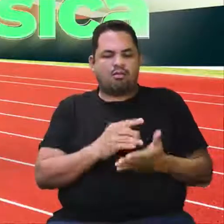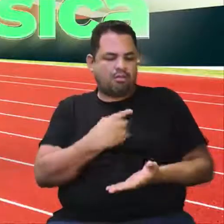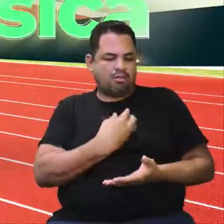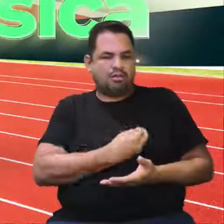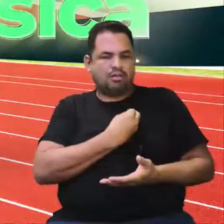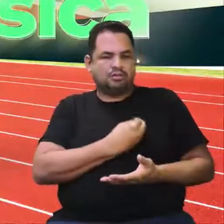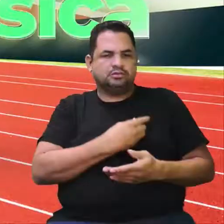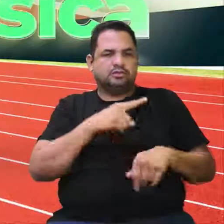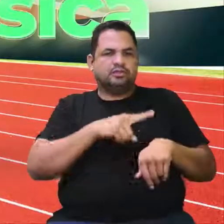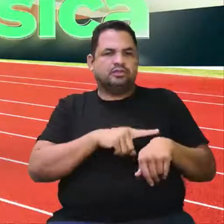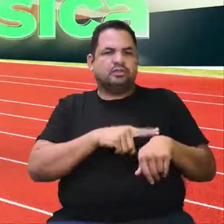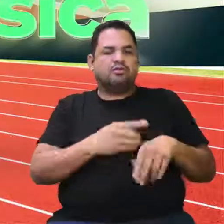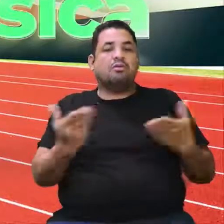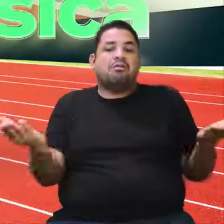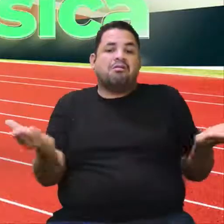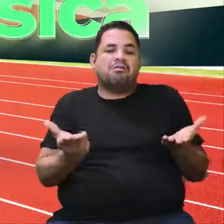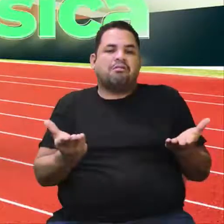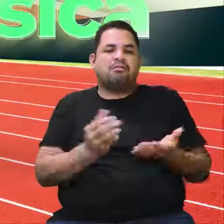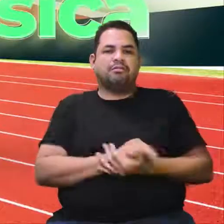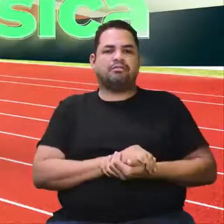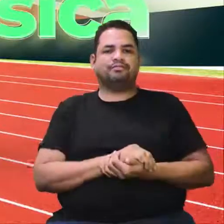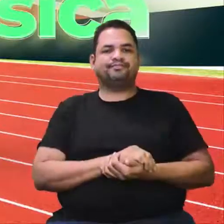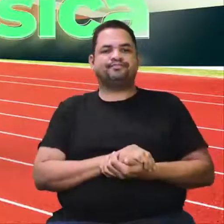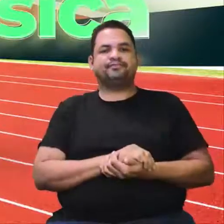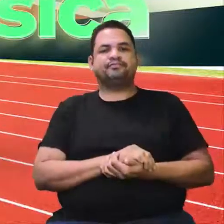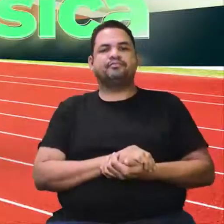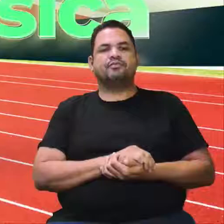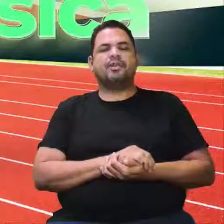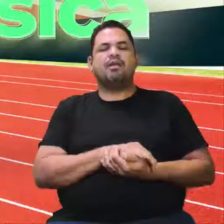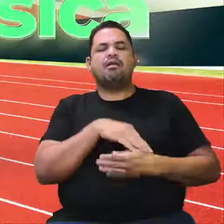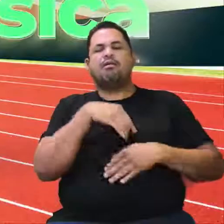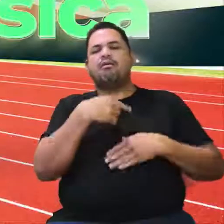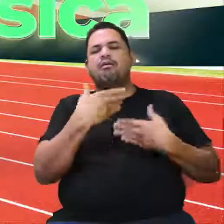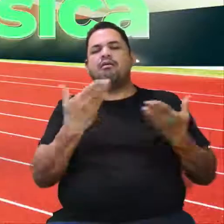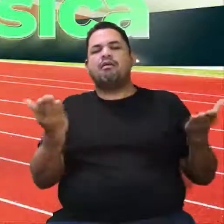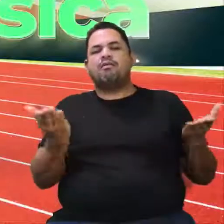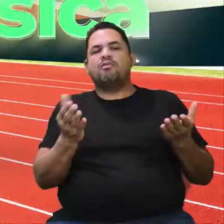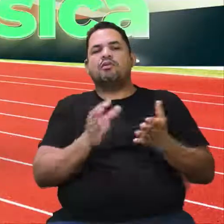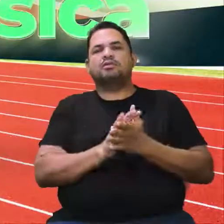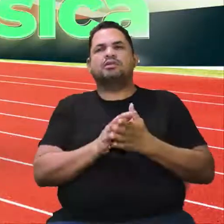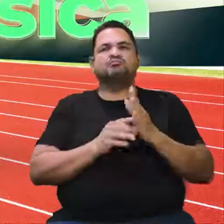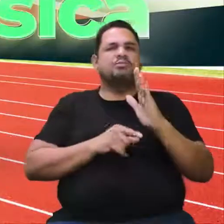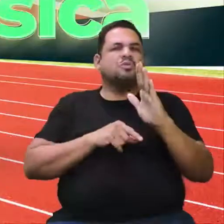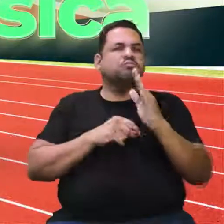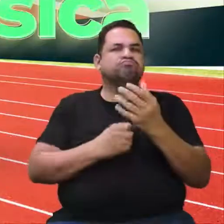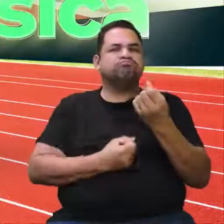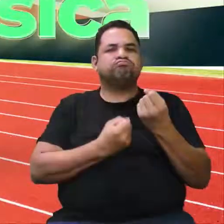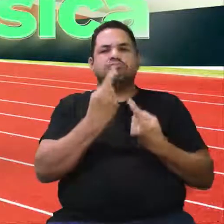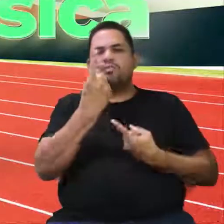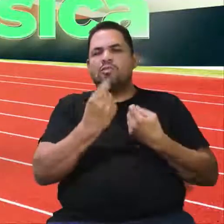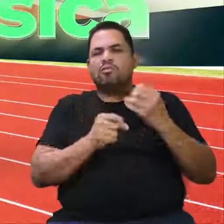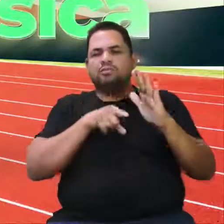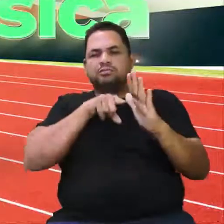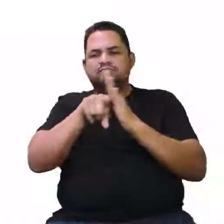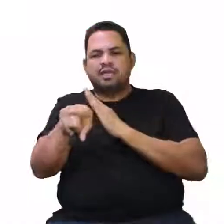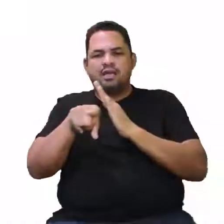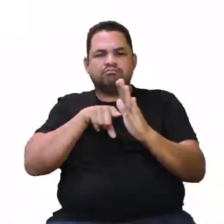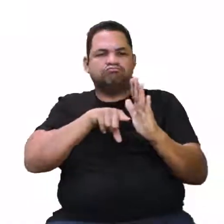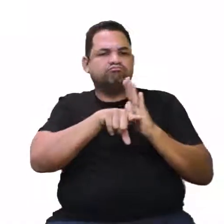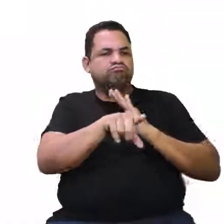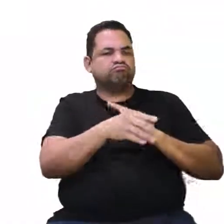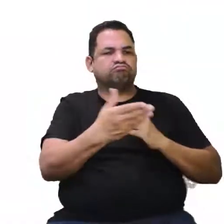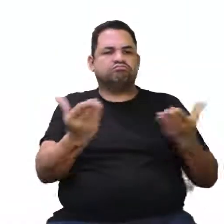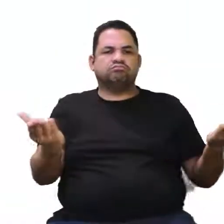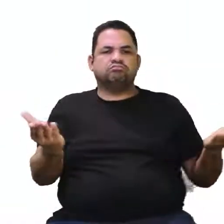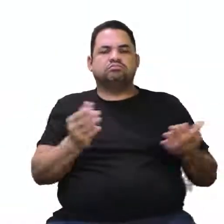vida. Certinho. E aí nós temos aqui alguns questionamentos. Então vamos ver que questionamentos são esses. Acompanhe aí